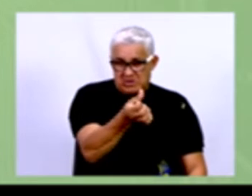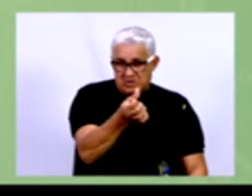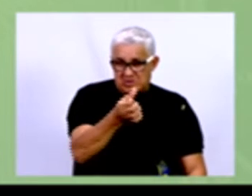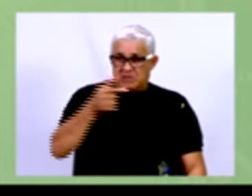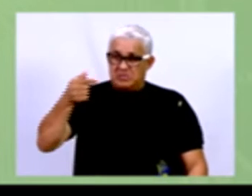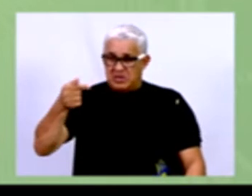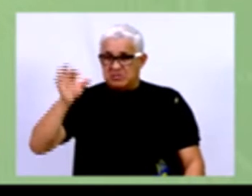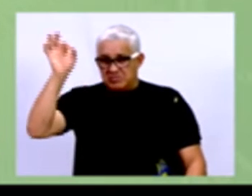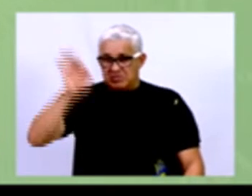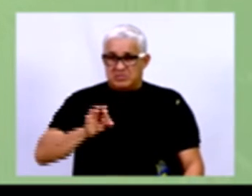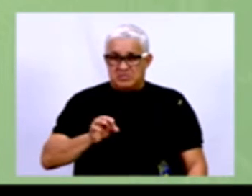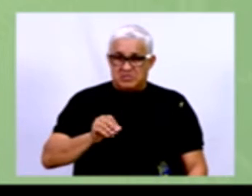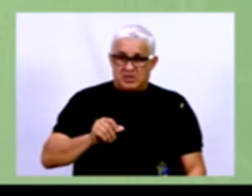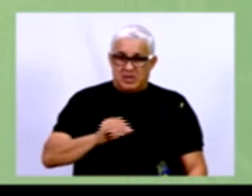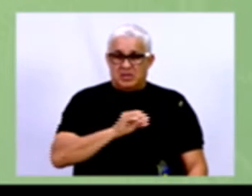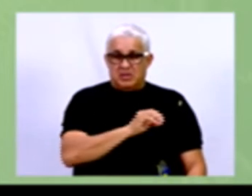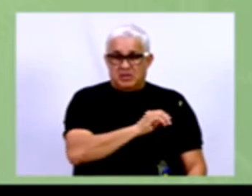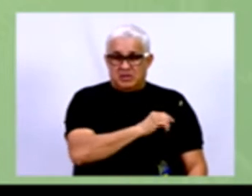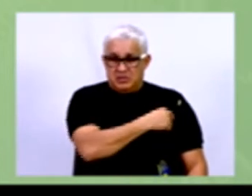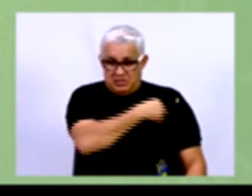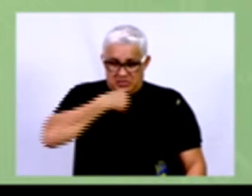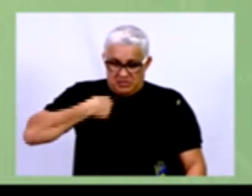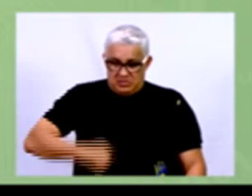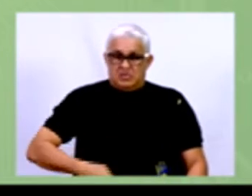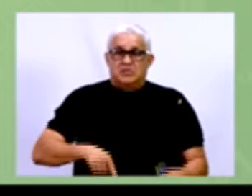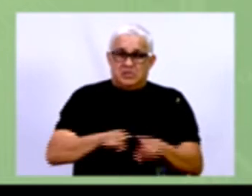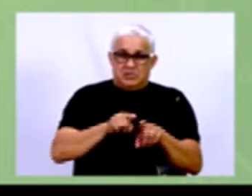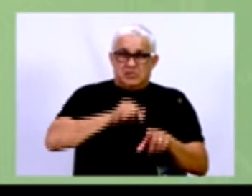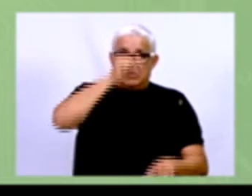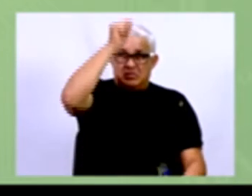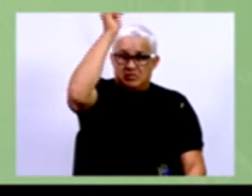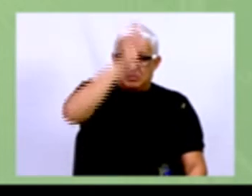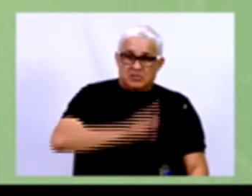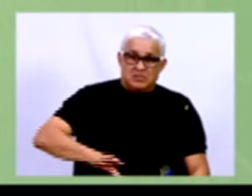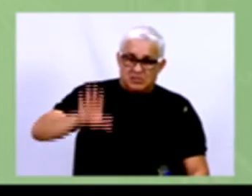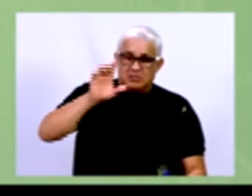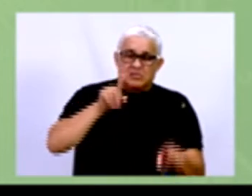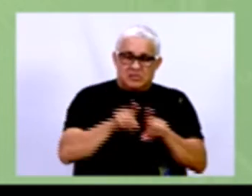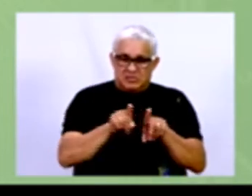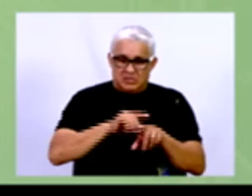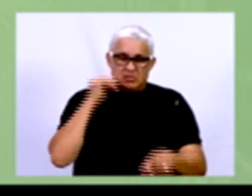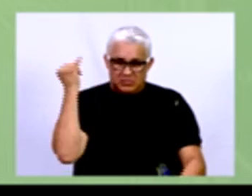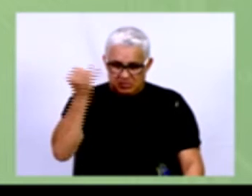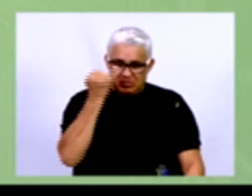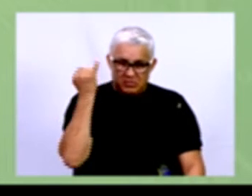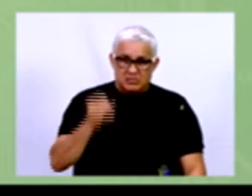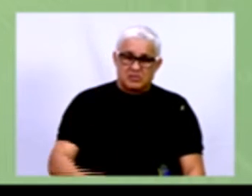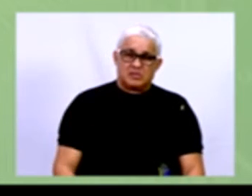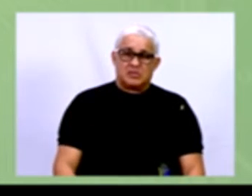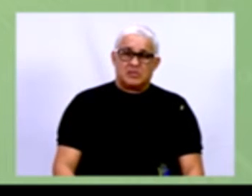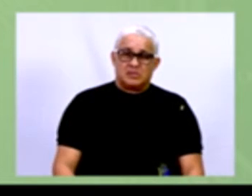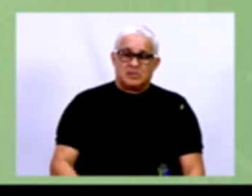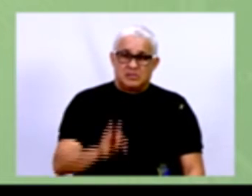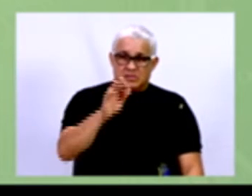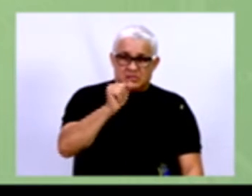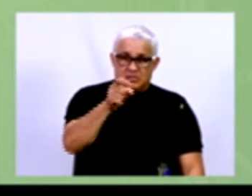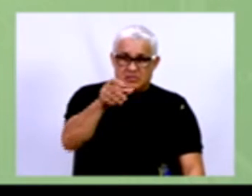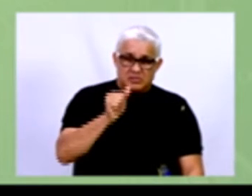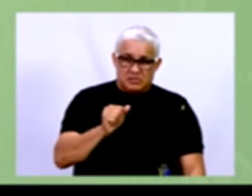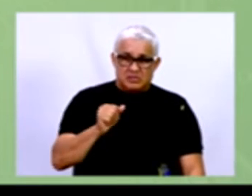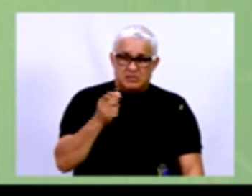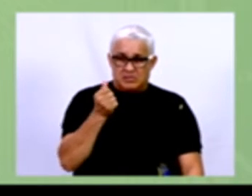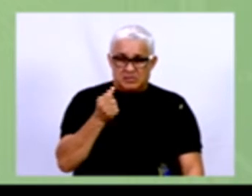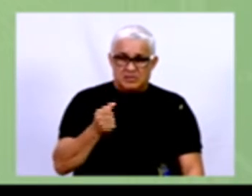exemplo, o caso da China. Então, o controle da inflação é importante, ela não pode sair é uma taxa de preço importante para manter a